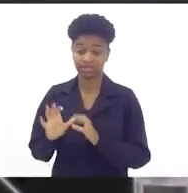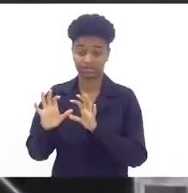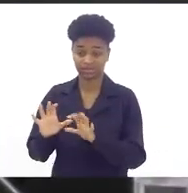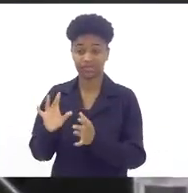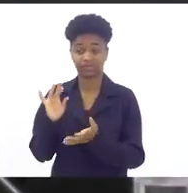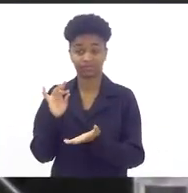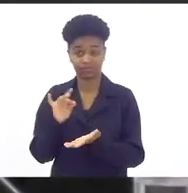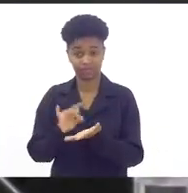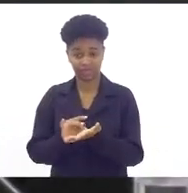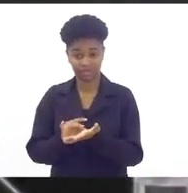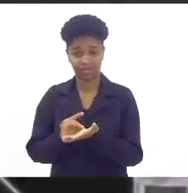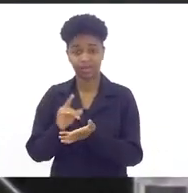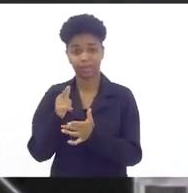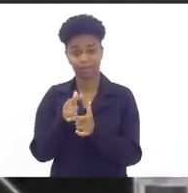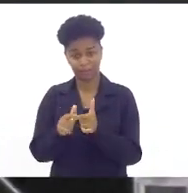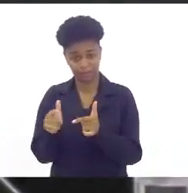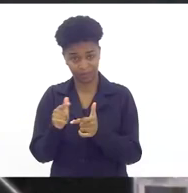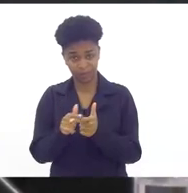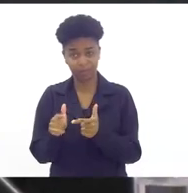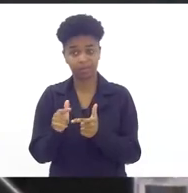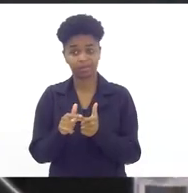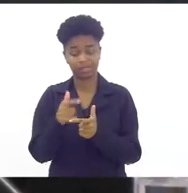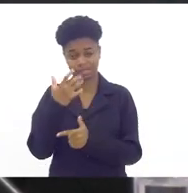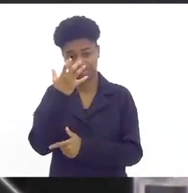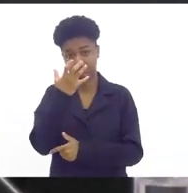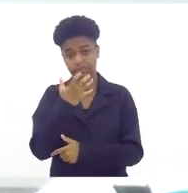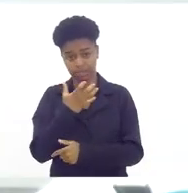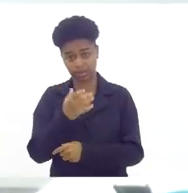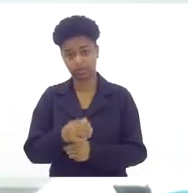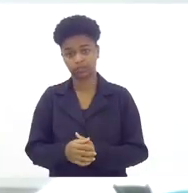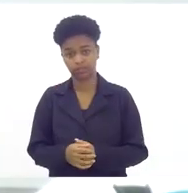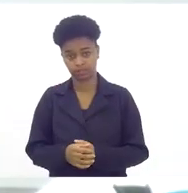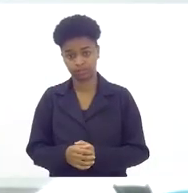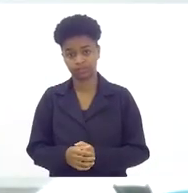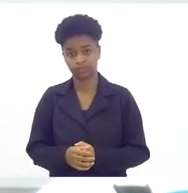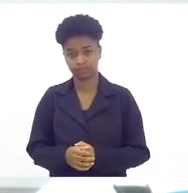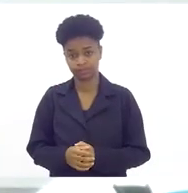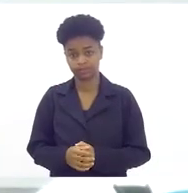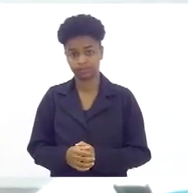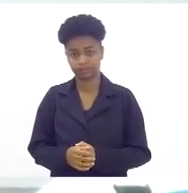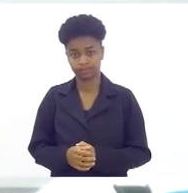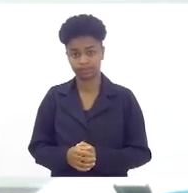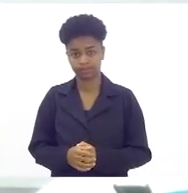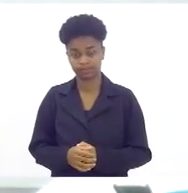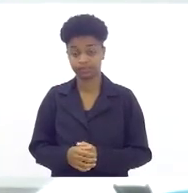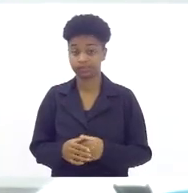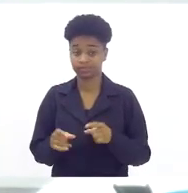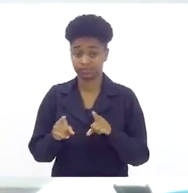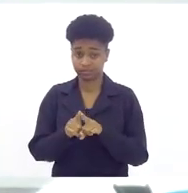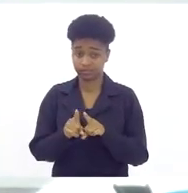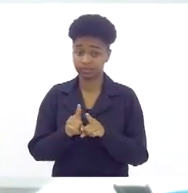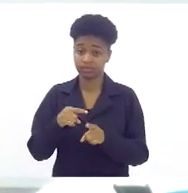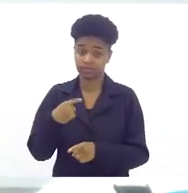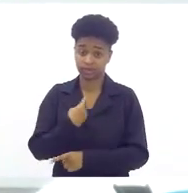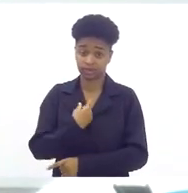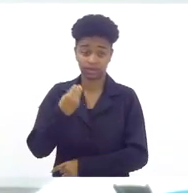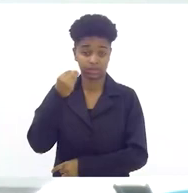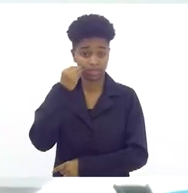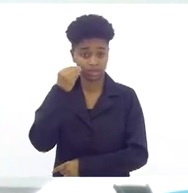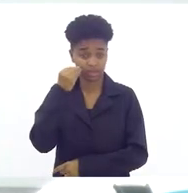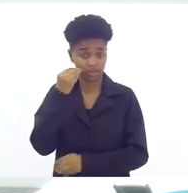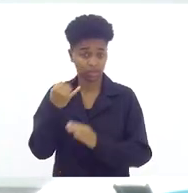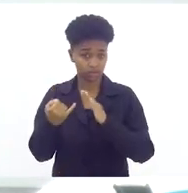é um problema é muito sério e que a gente vem tentando enquanto